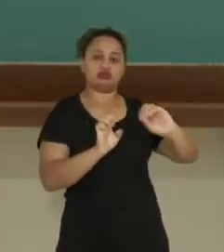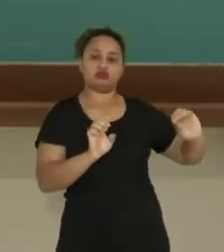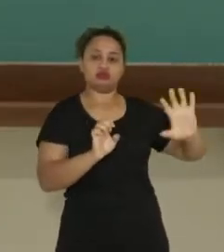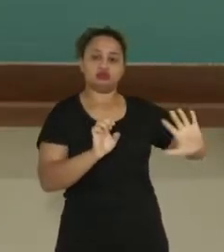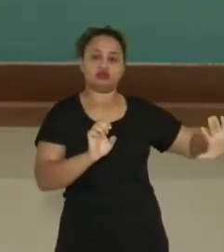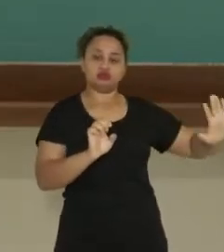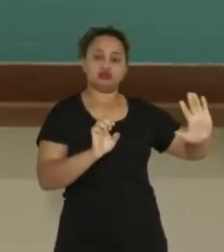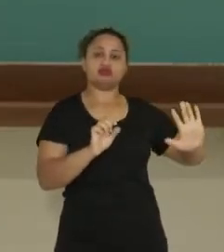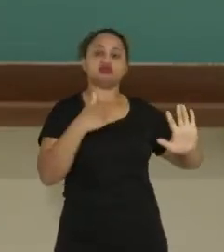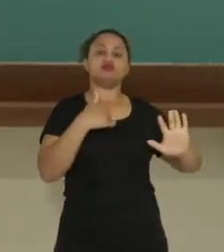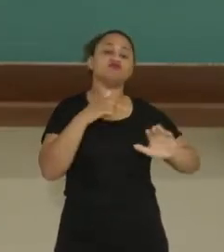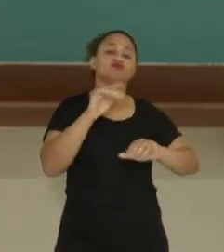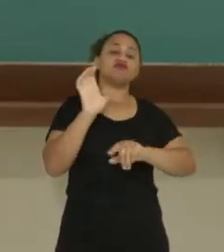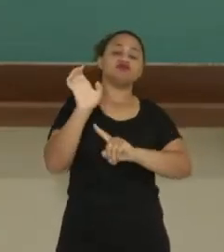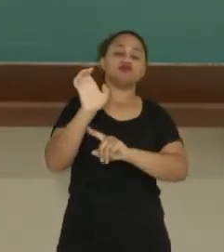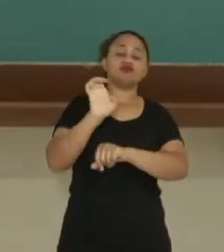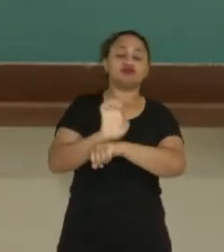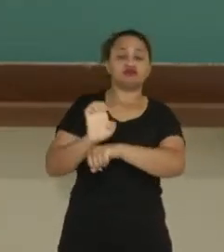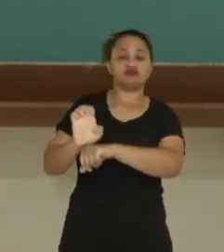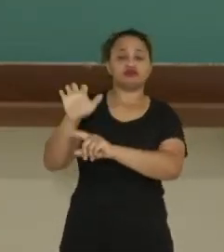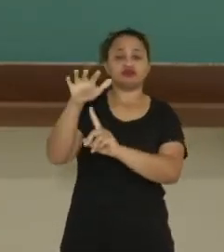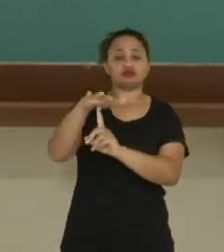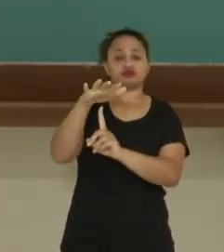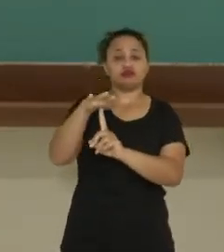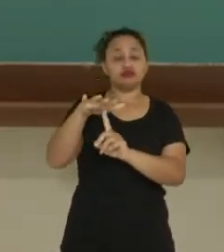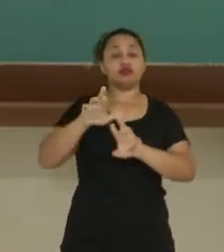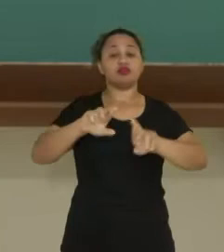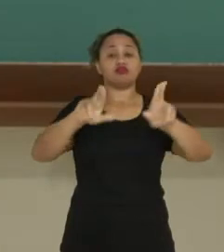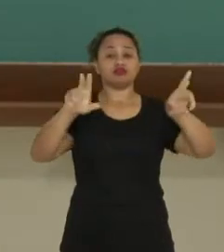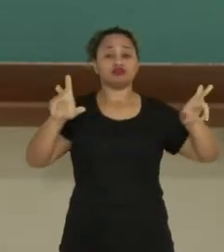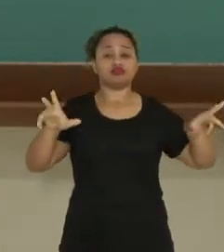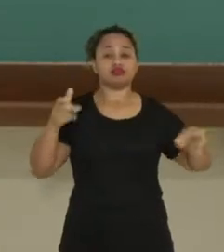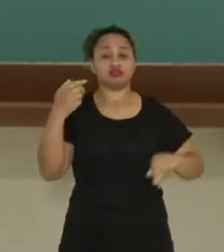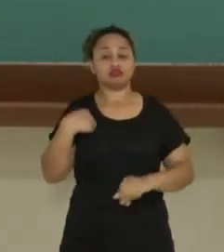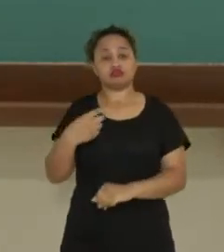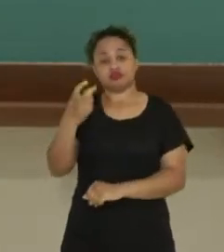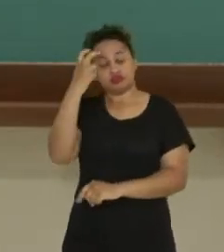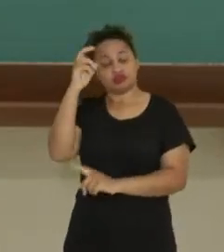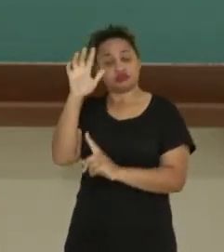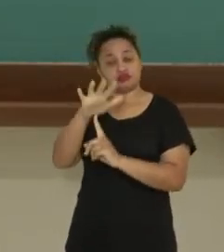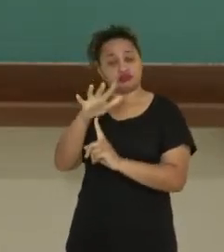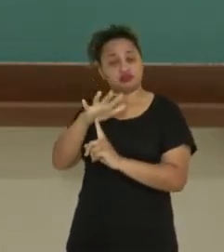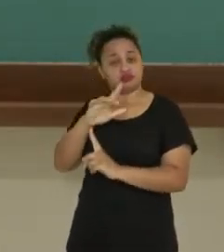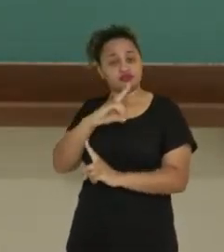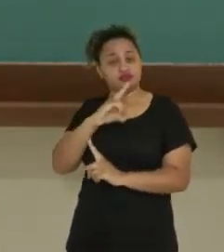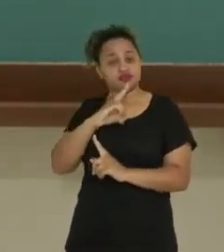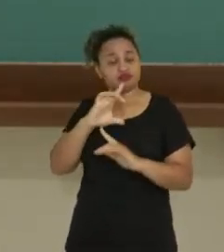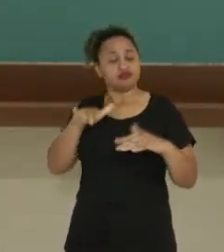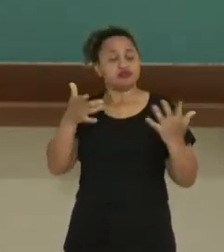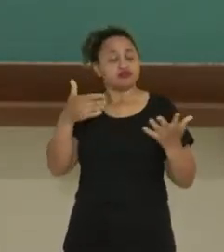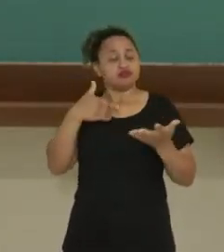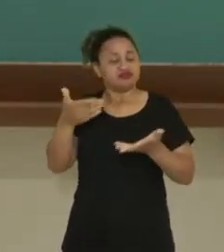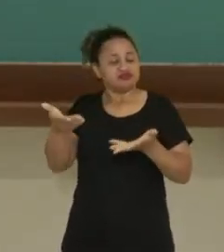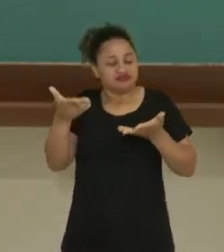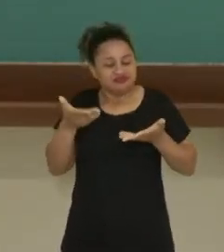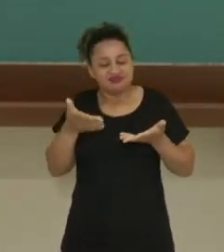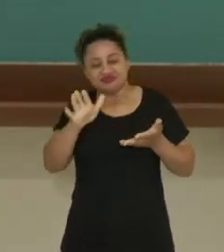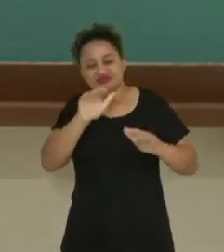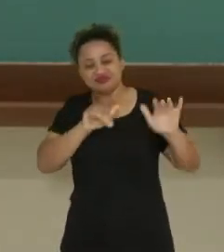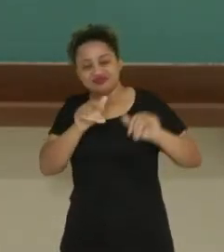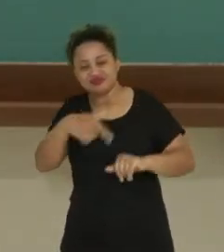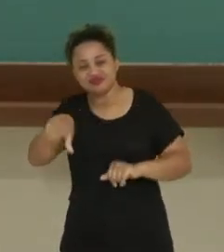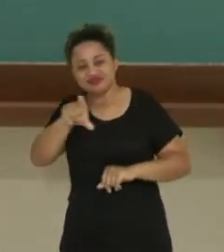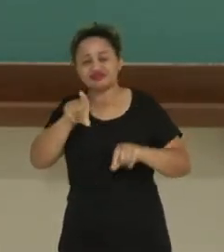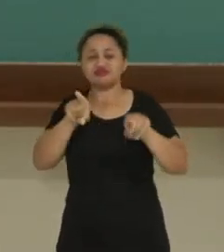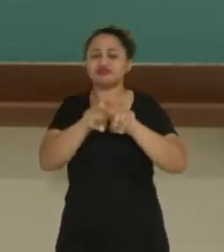paranaense, essa diversidade cultural que o Paraná nos apresenta, né? Esse é o convite que nós fazemos para que a gente